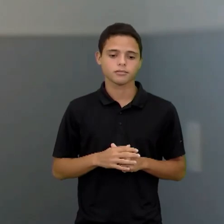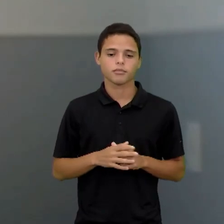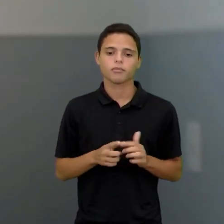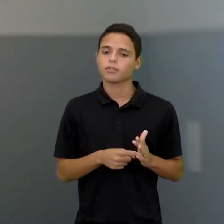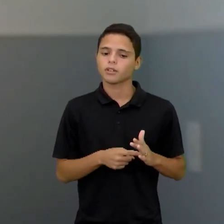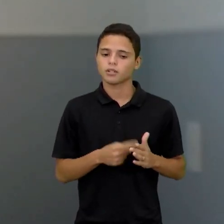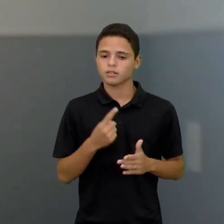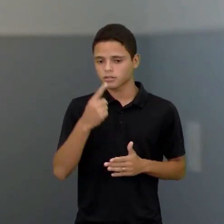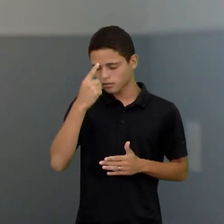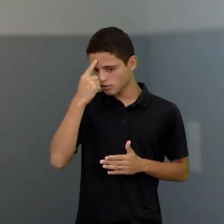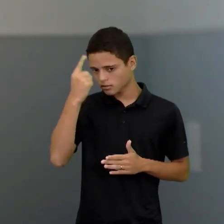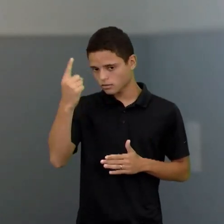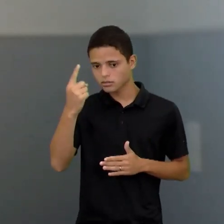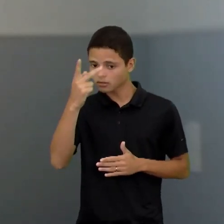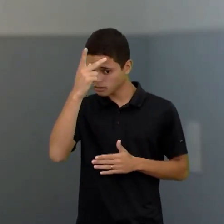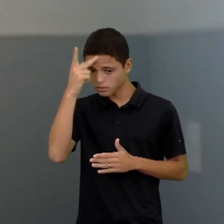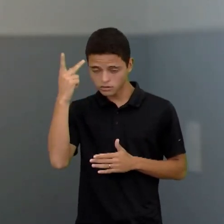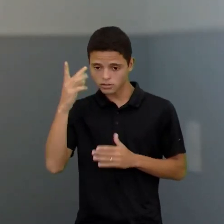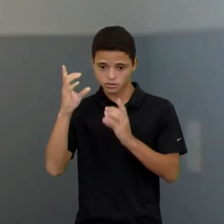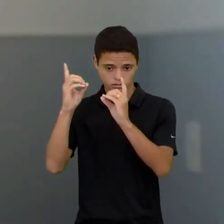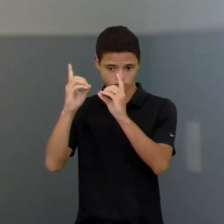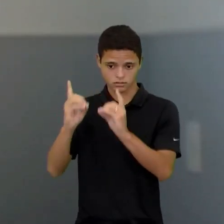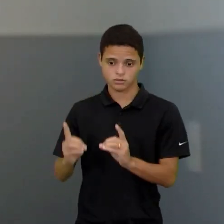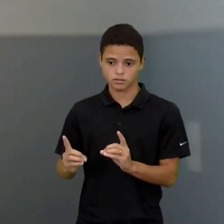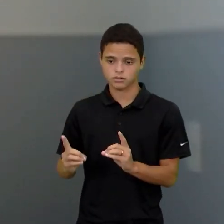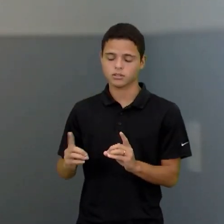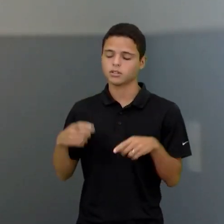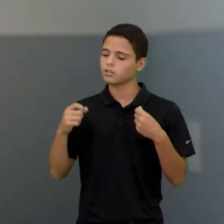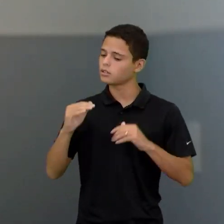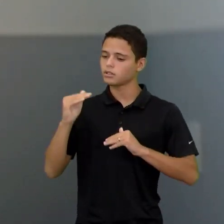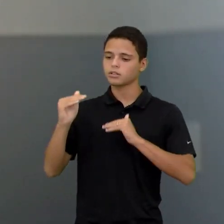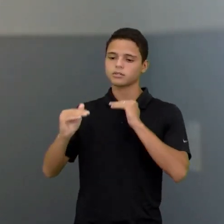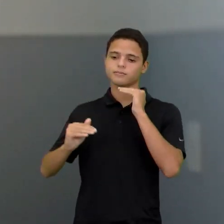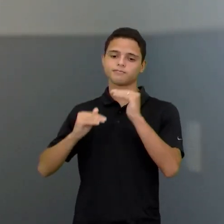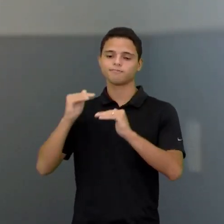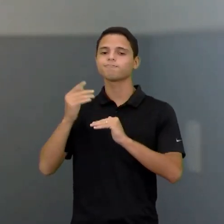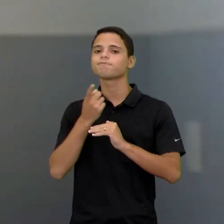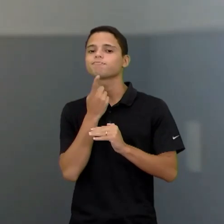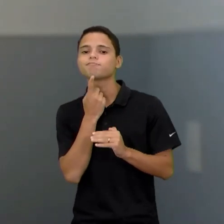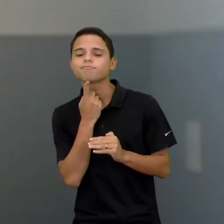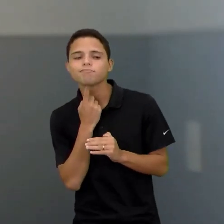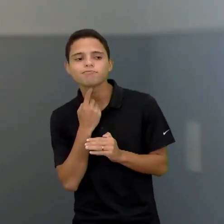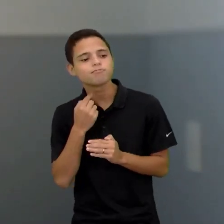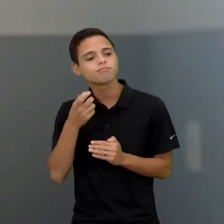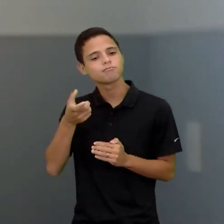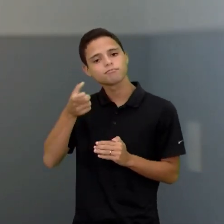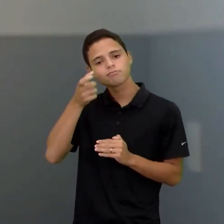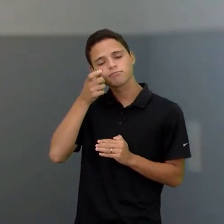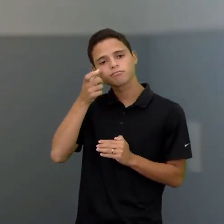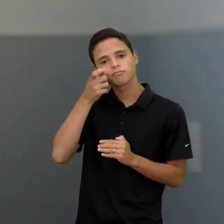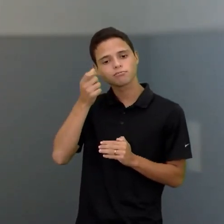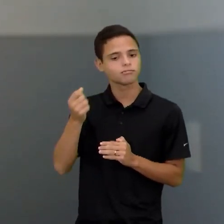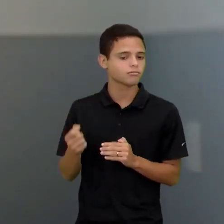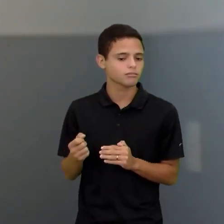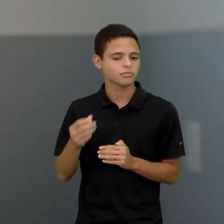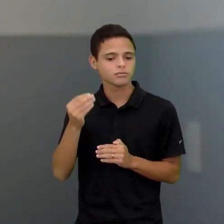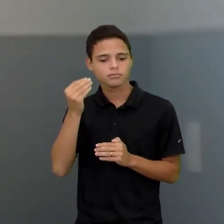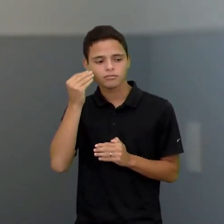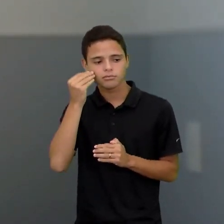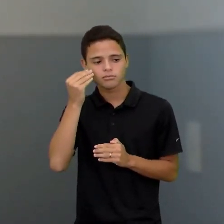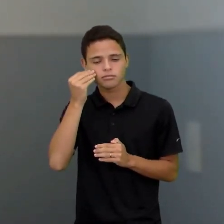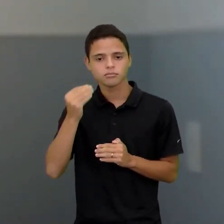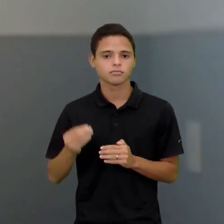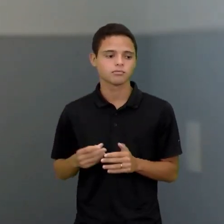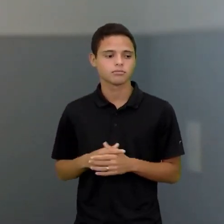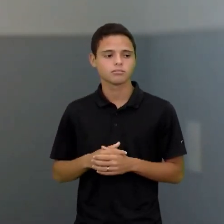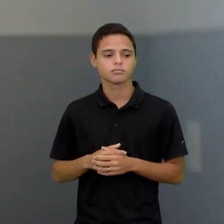Primeiro que eu acho que a pessoa com deficiência ela tem que desenvolver essa vontade por experimentar, por tentar, por sempre